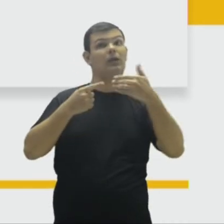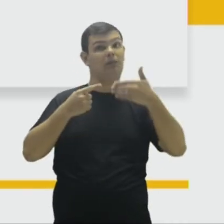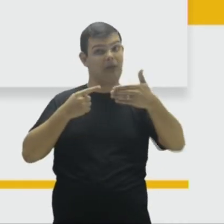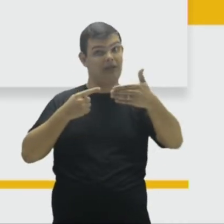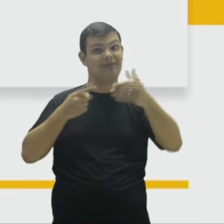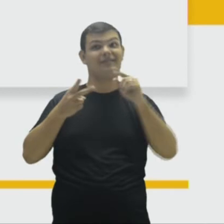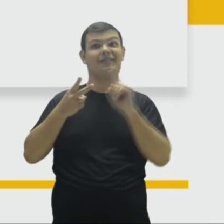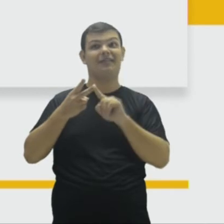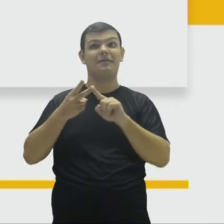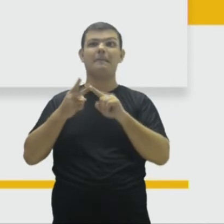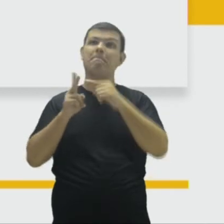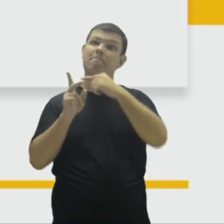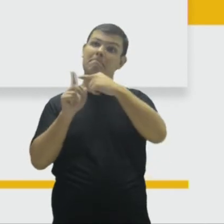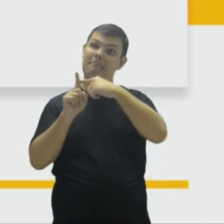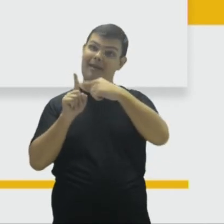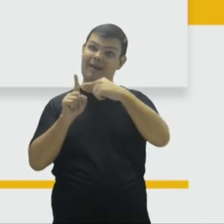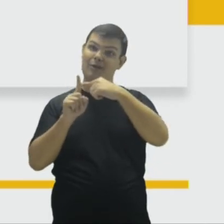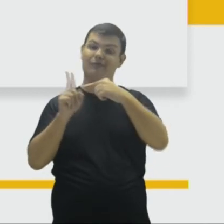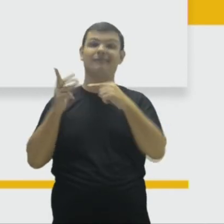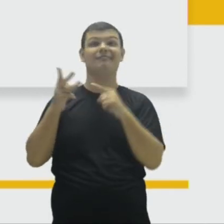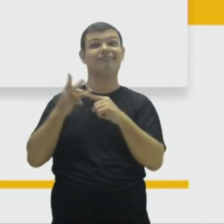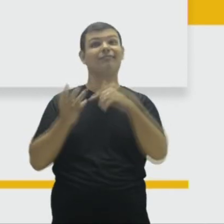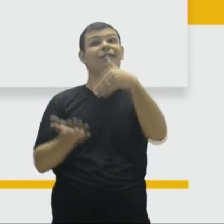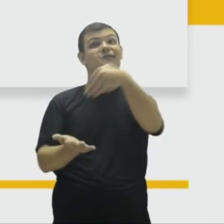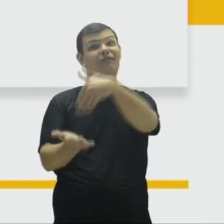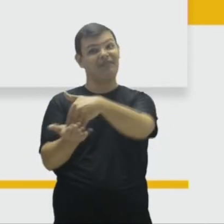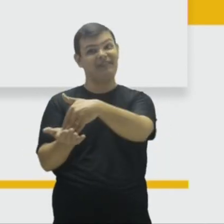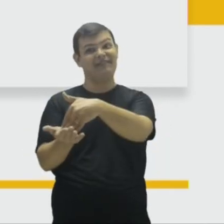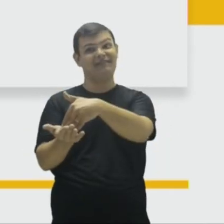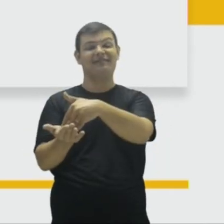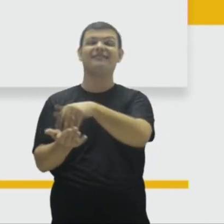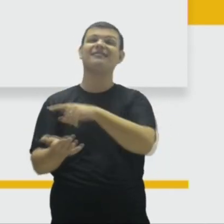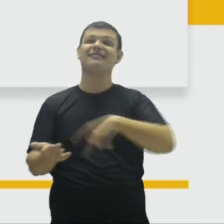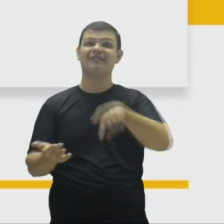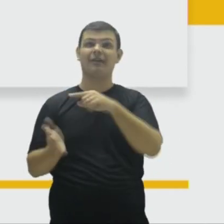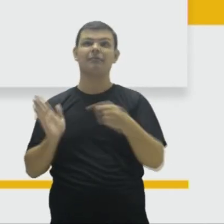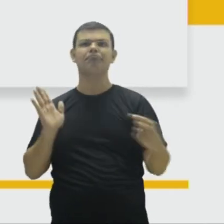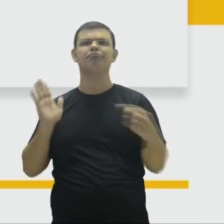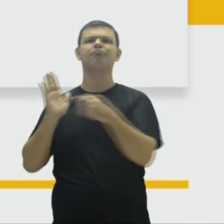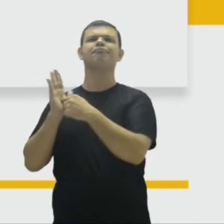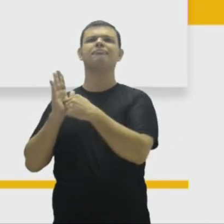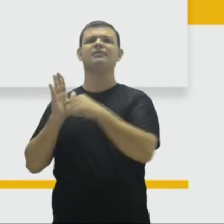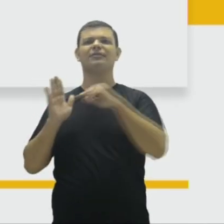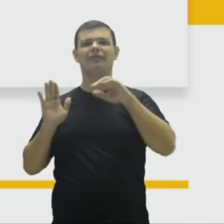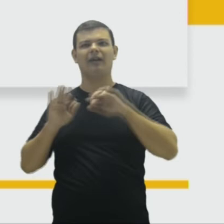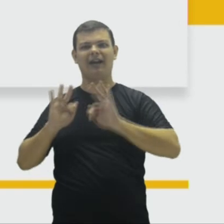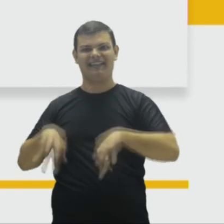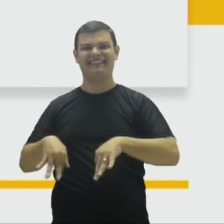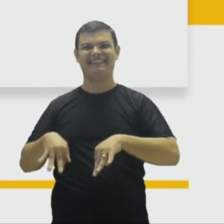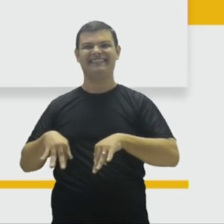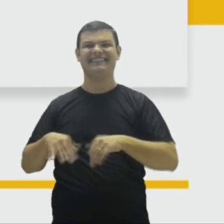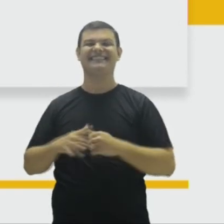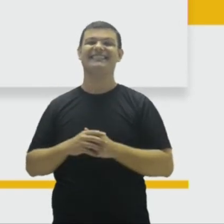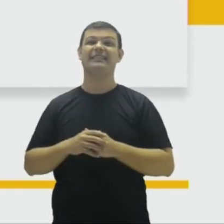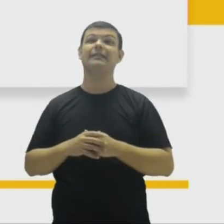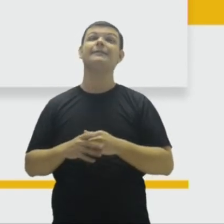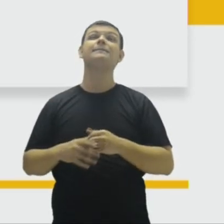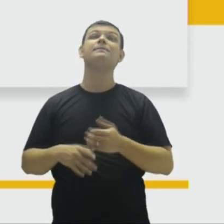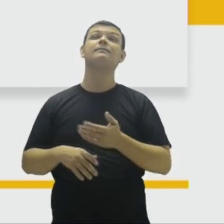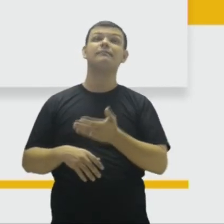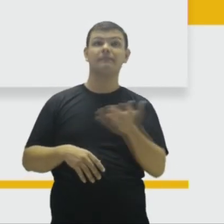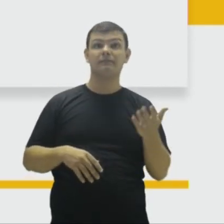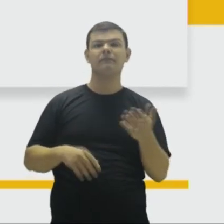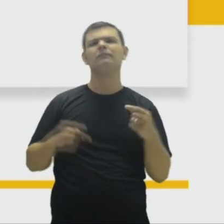podemos que ela precisa ter um fim. É o momento que nós colocamos aquele ponto final. O desfecho da história acontece quando